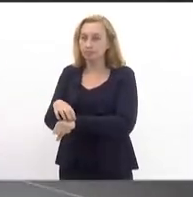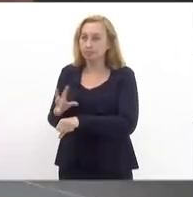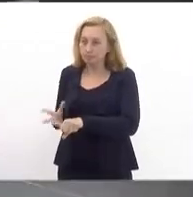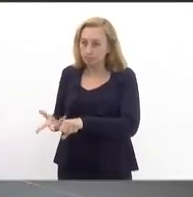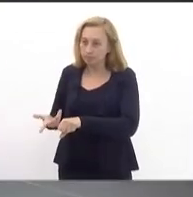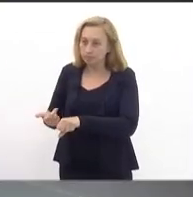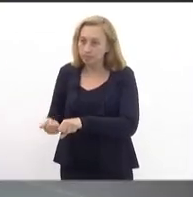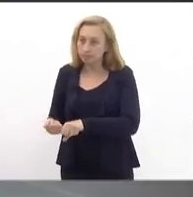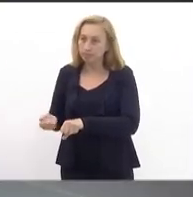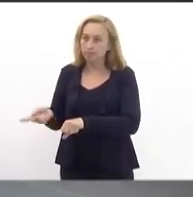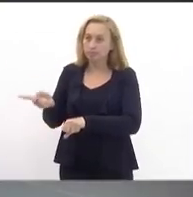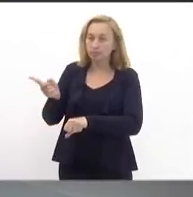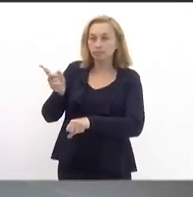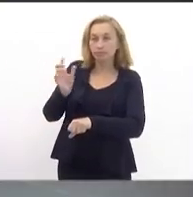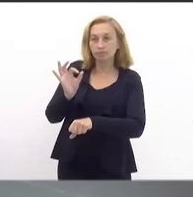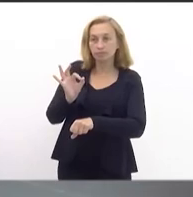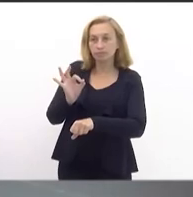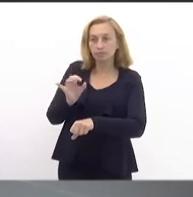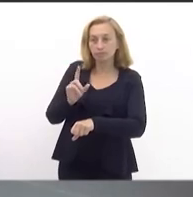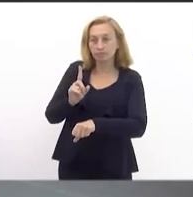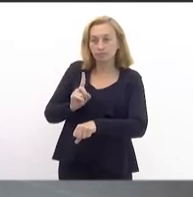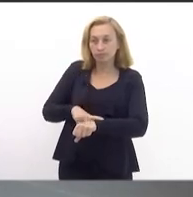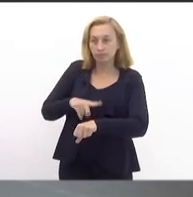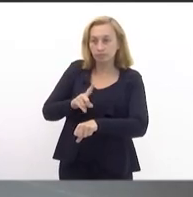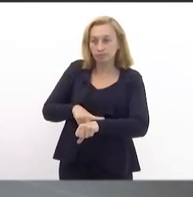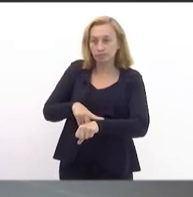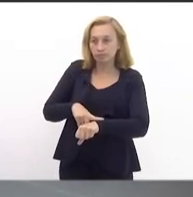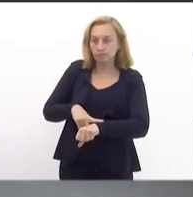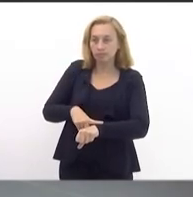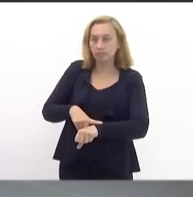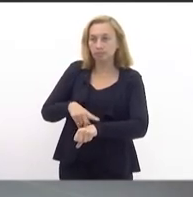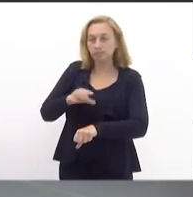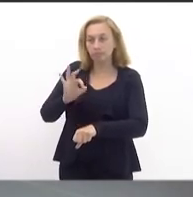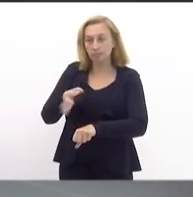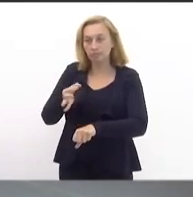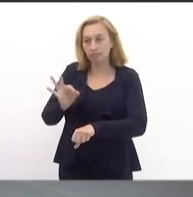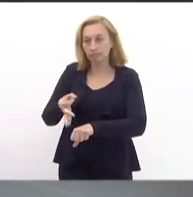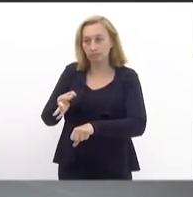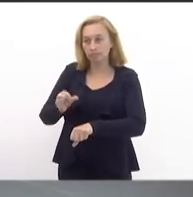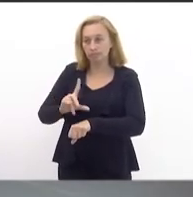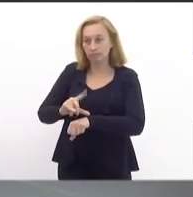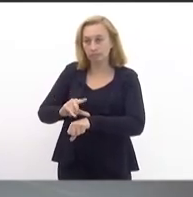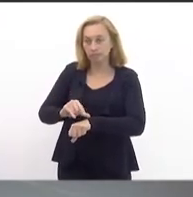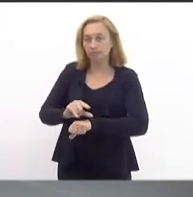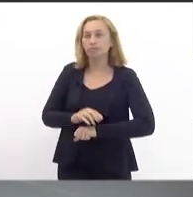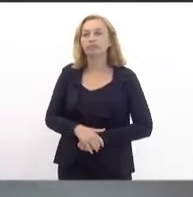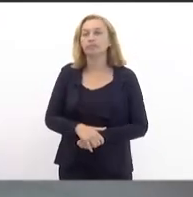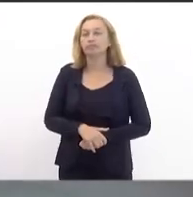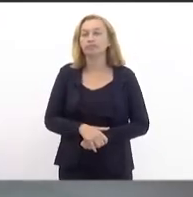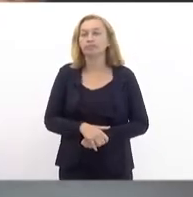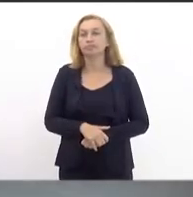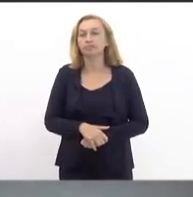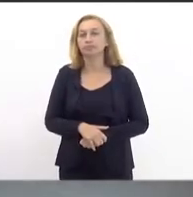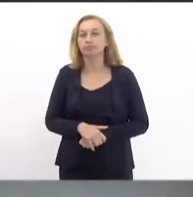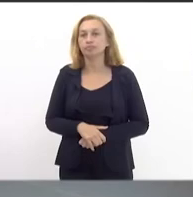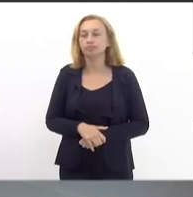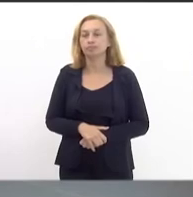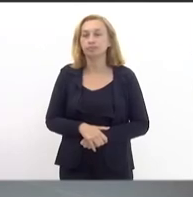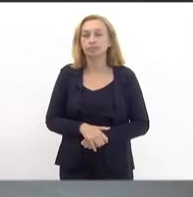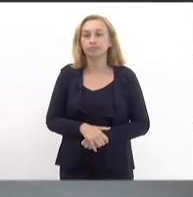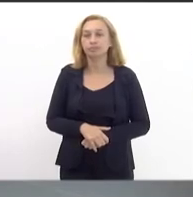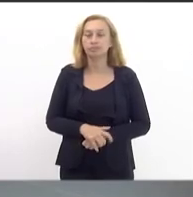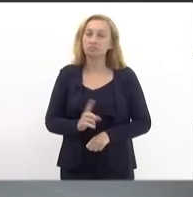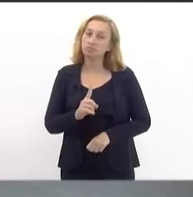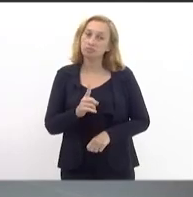tenha pontualidade, que tenha conforto, que ele possa se deslocar num tempo real e não viver